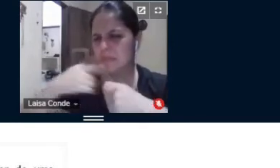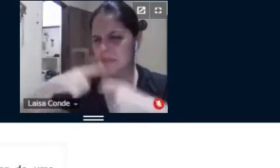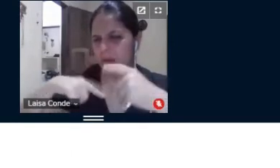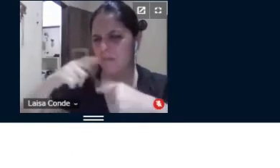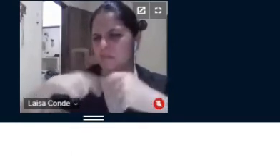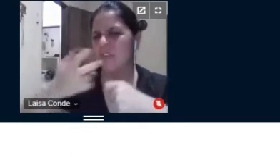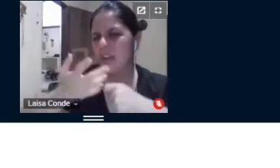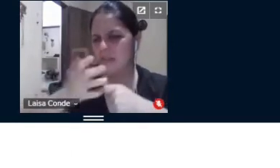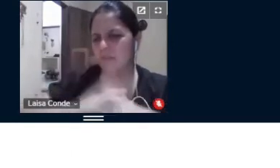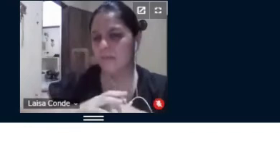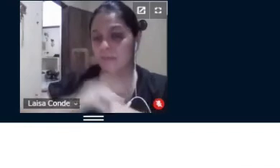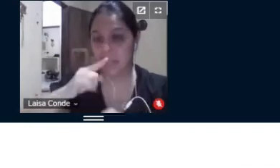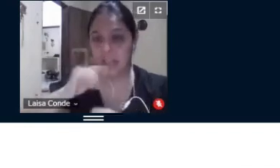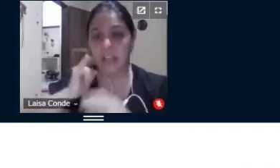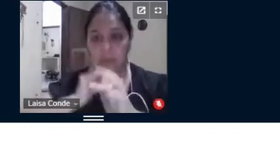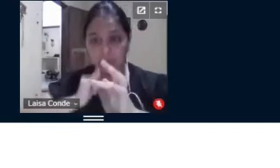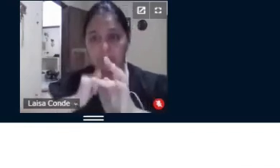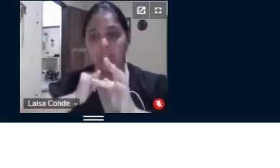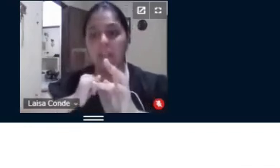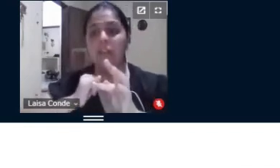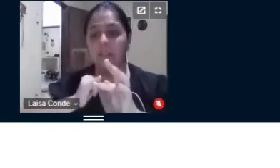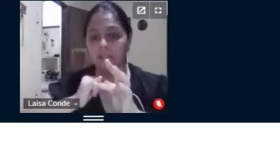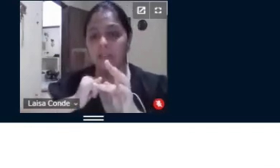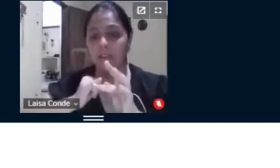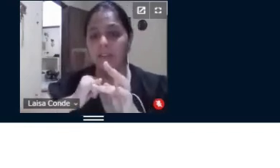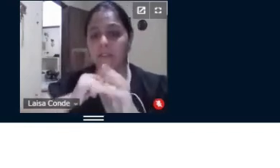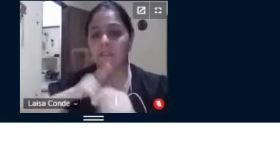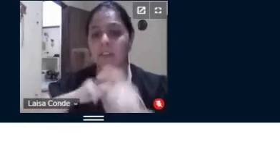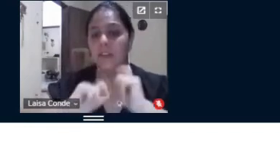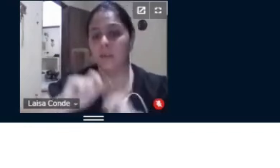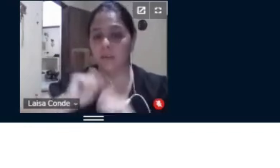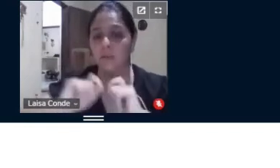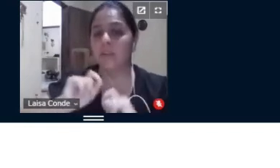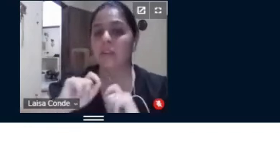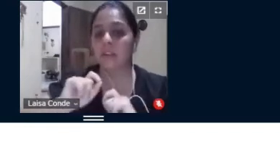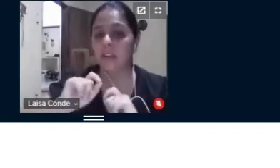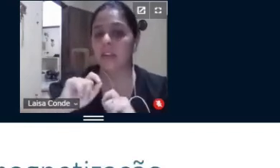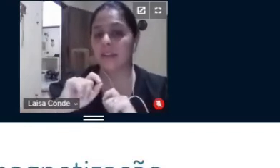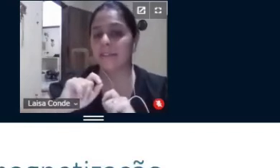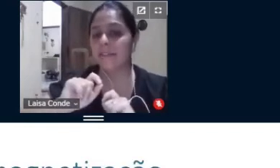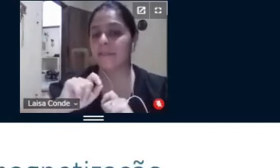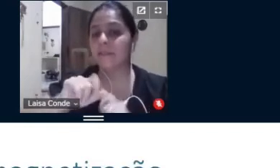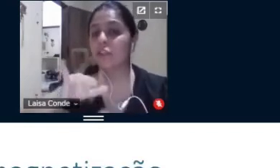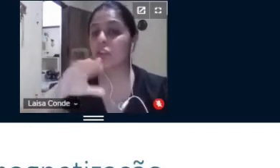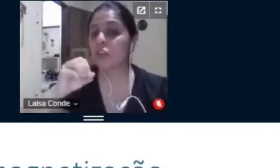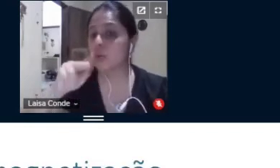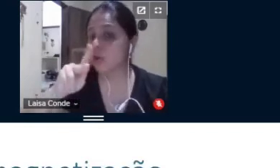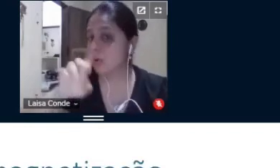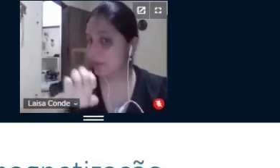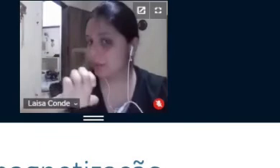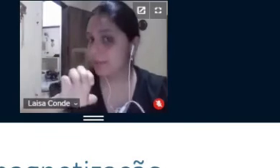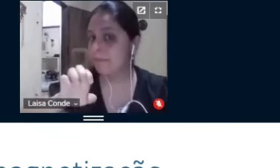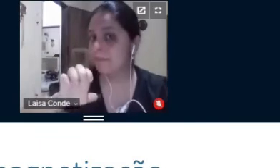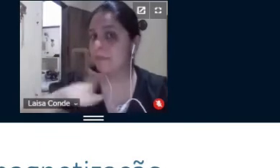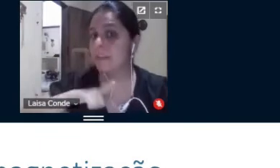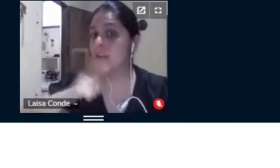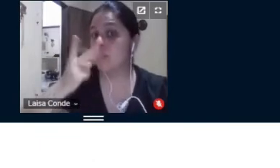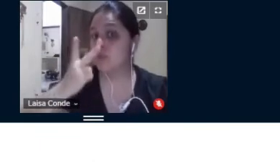concentrado. Lá no Instituto tem o Yoki, tá? Que é uma ferramenta que a gente faz, porque a gente tem 2 formas de fazer